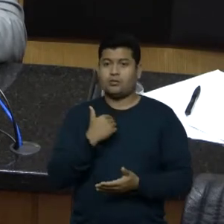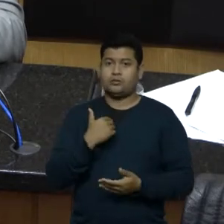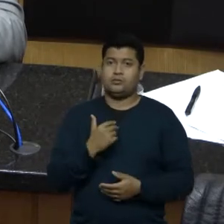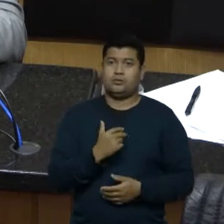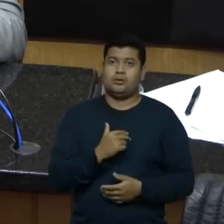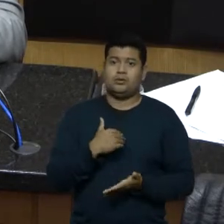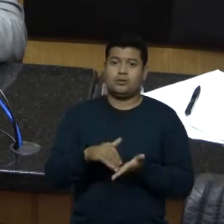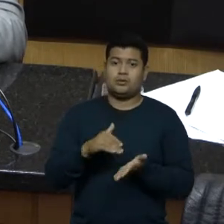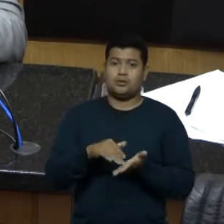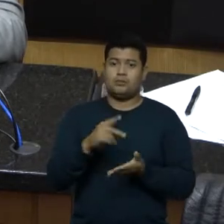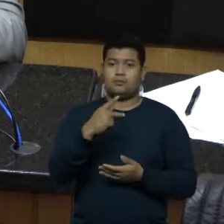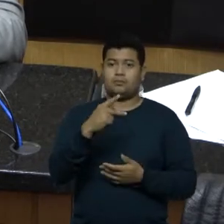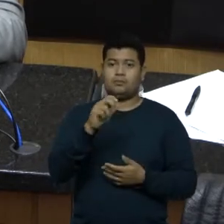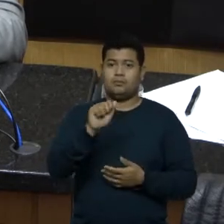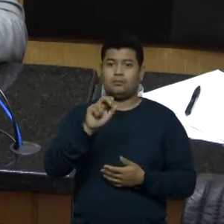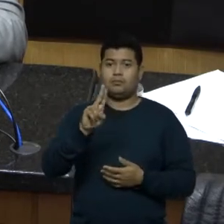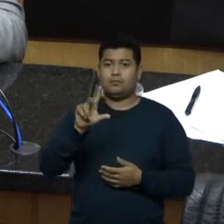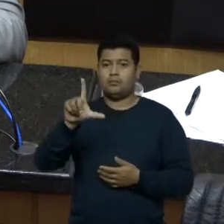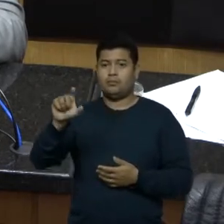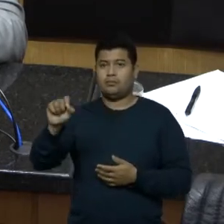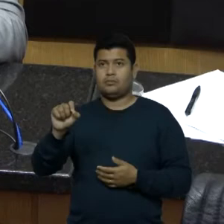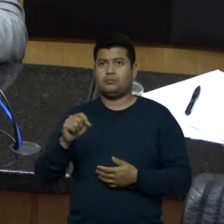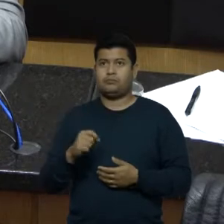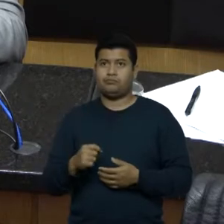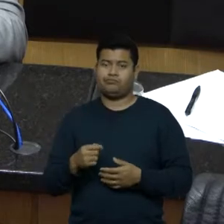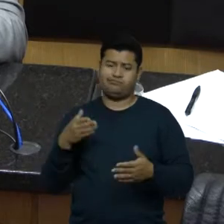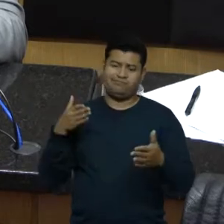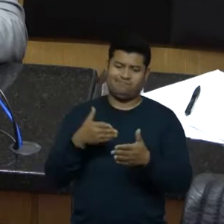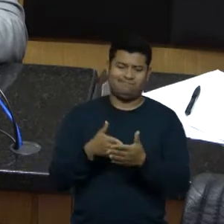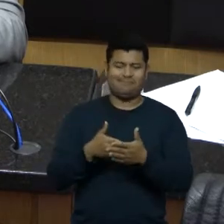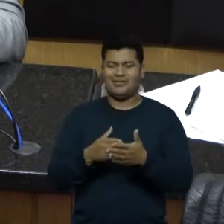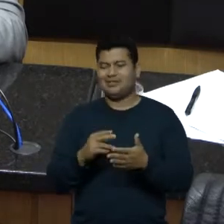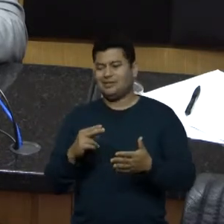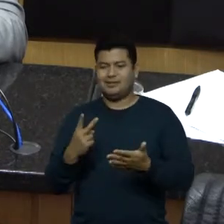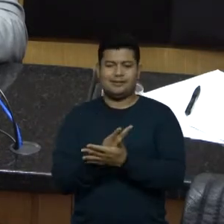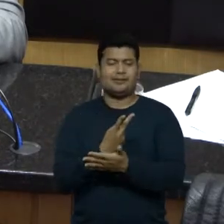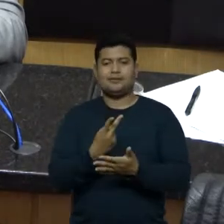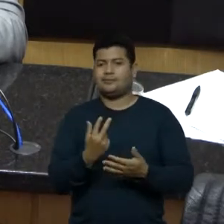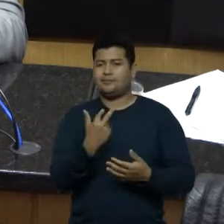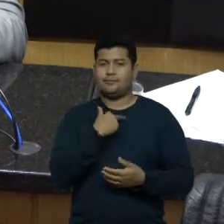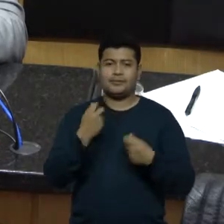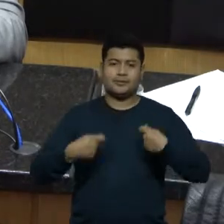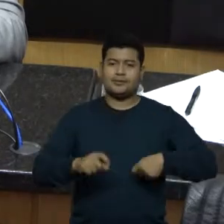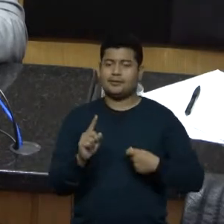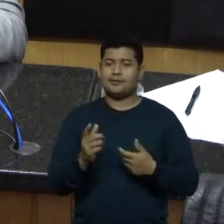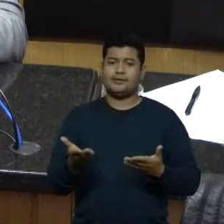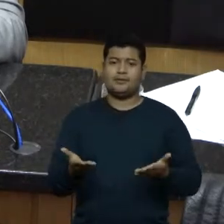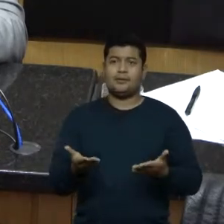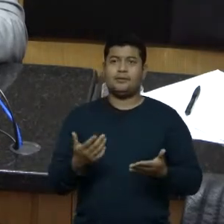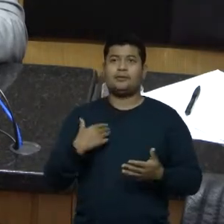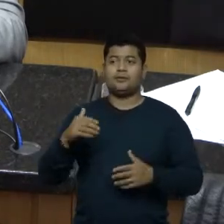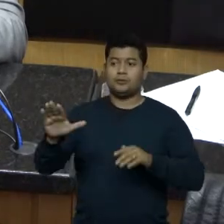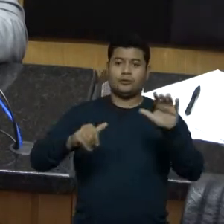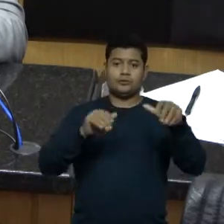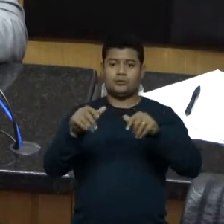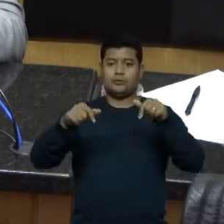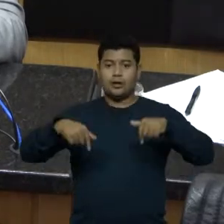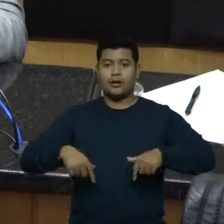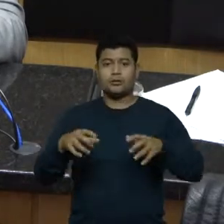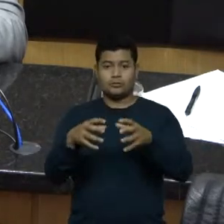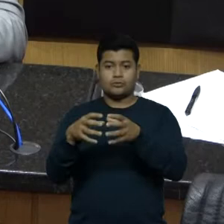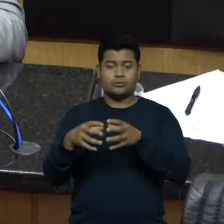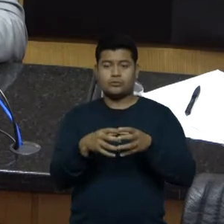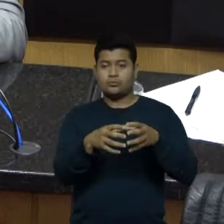Poxa né pisamos na bola não precisava ter vetado isso tanto é que daí chamamos os setores e aqui na Assembleia